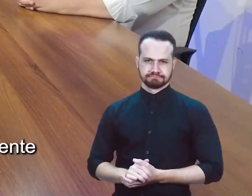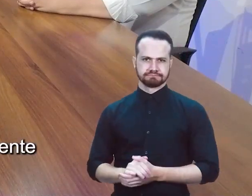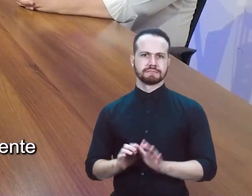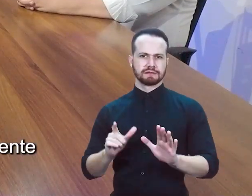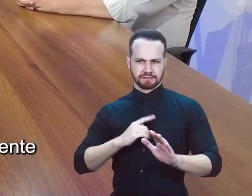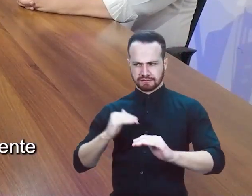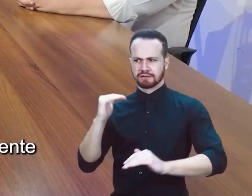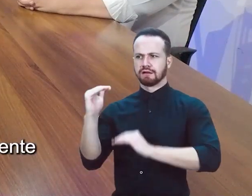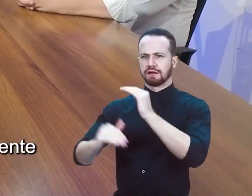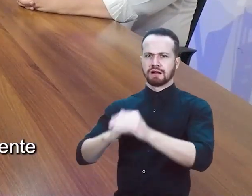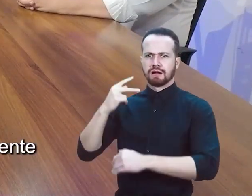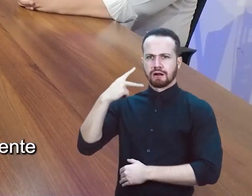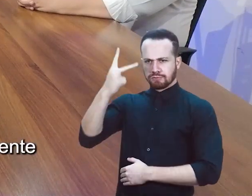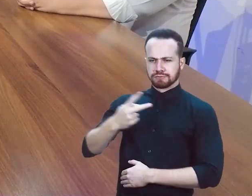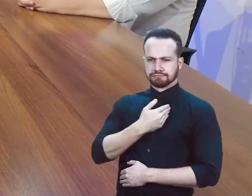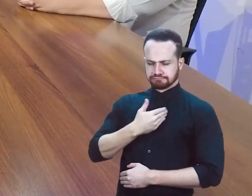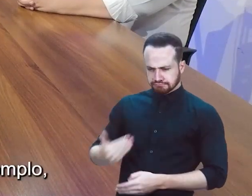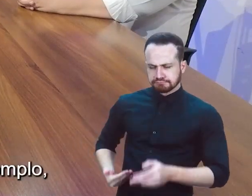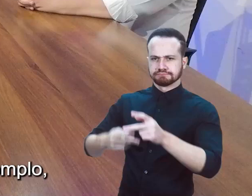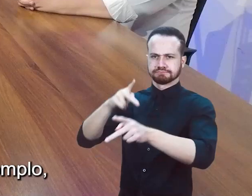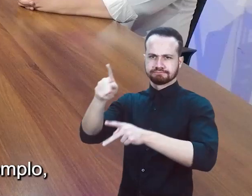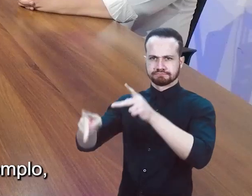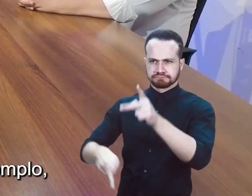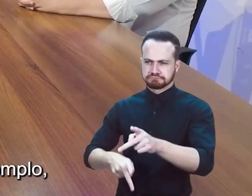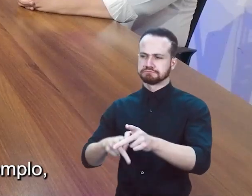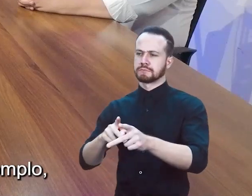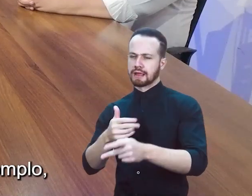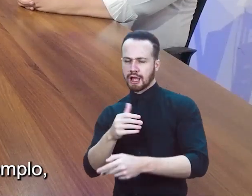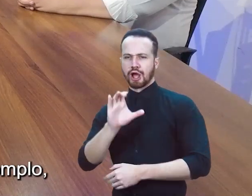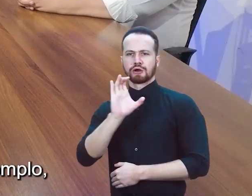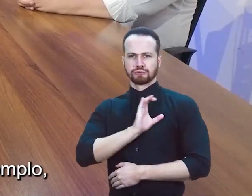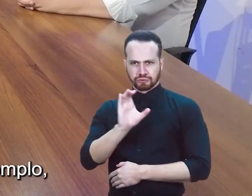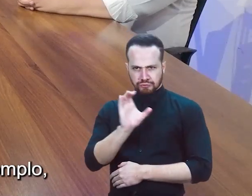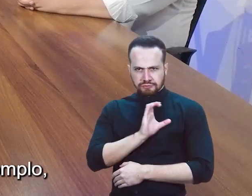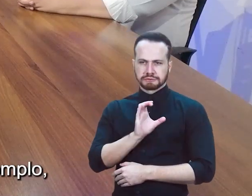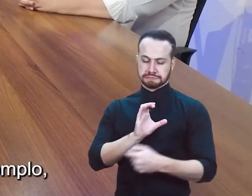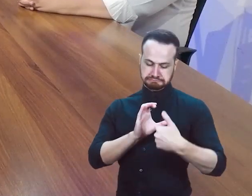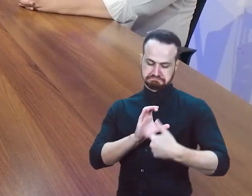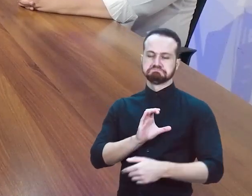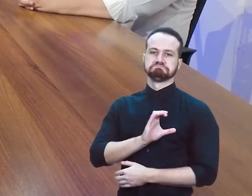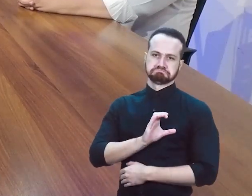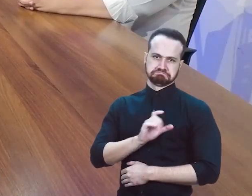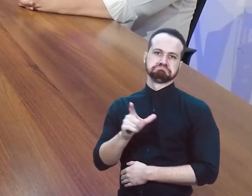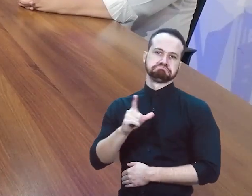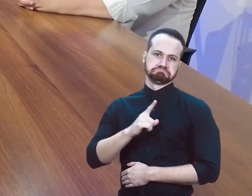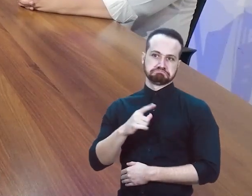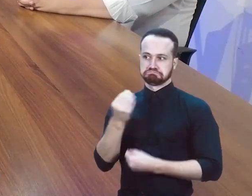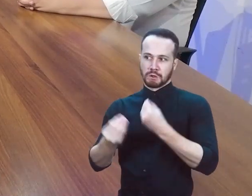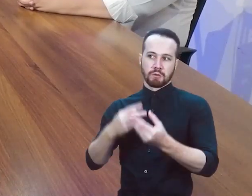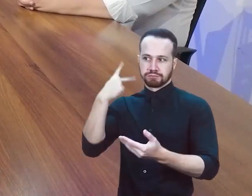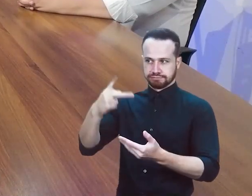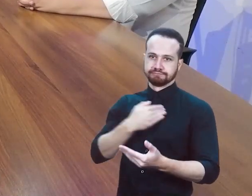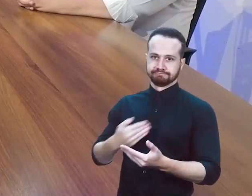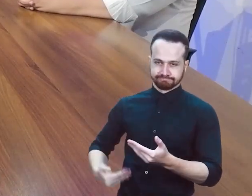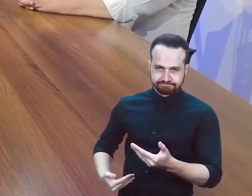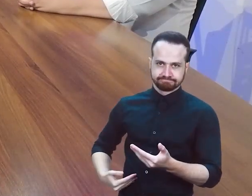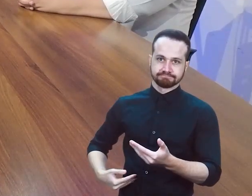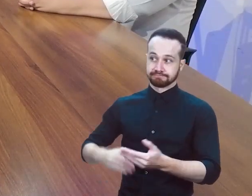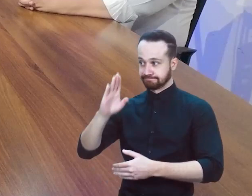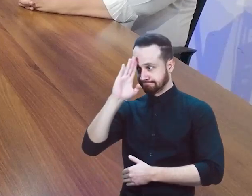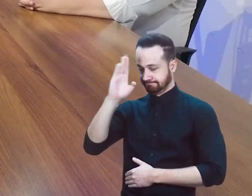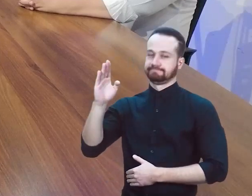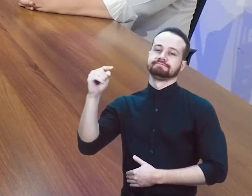Mais recente, as políticas públicas, ações afirmativas, como cotas, por exemplo, são políticas